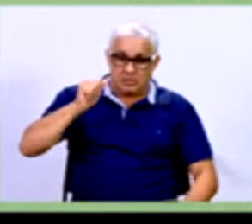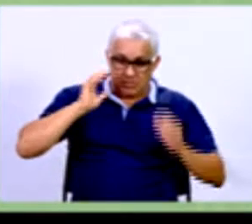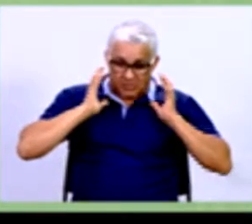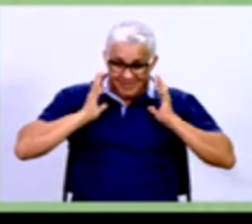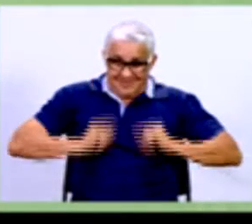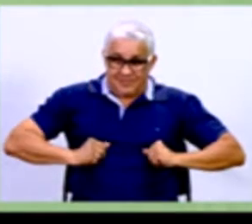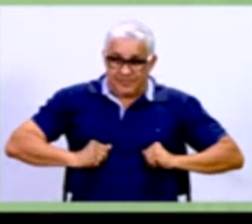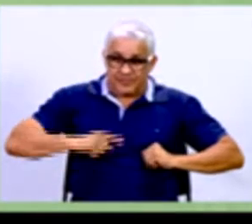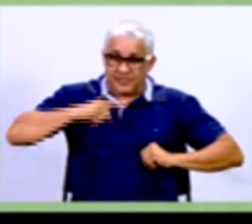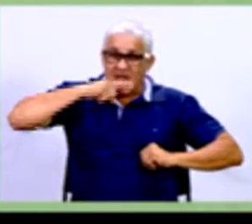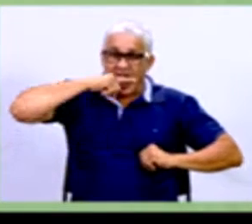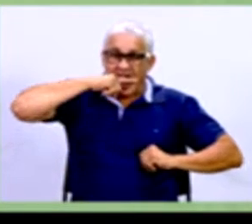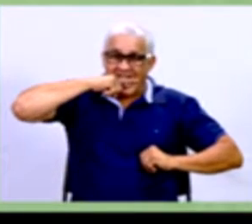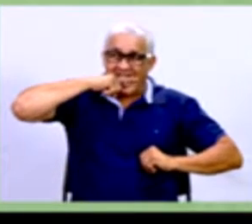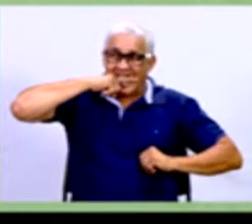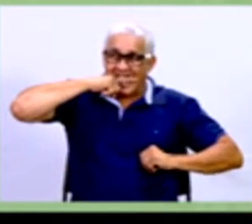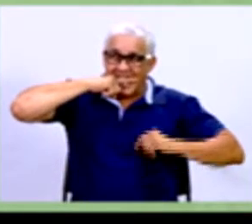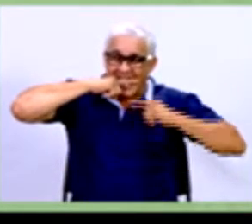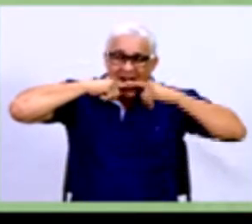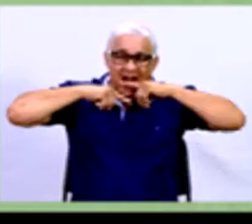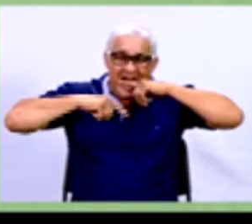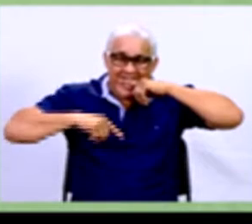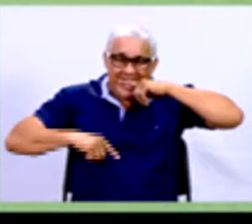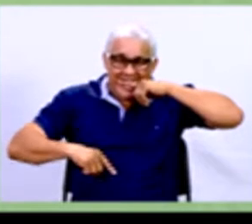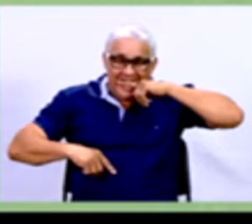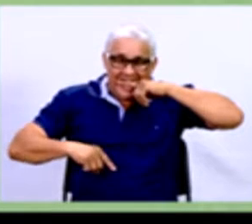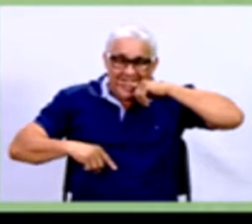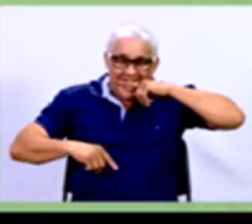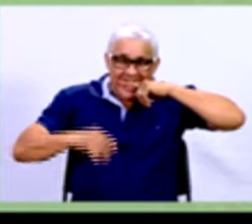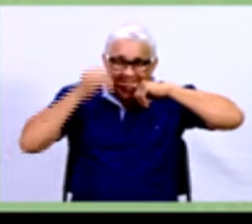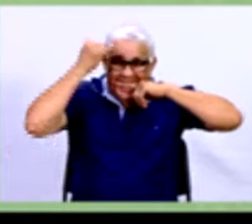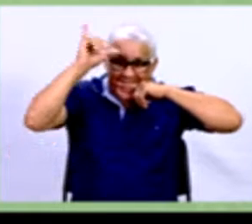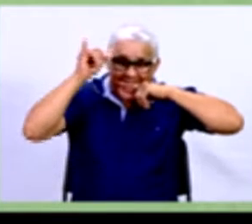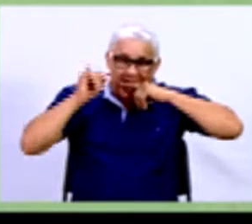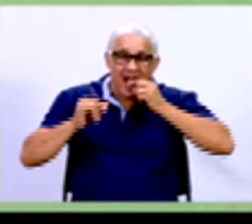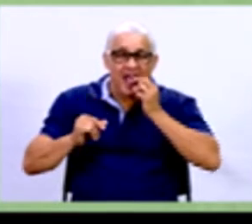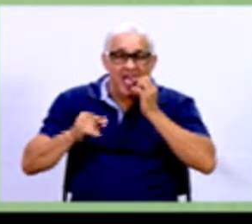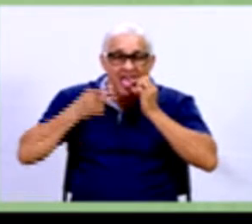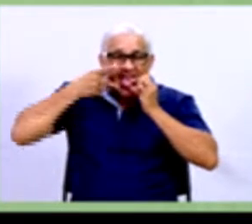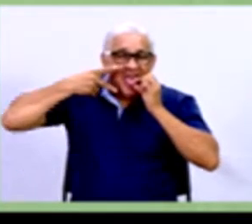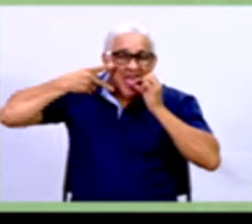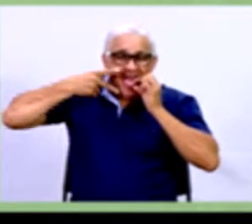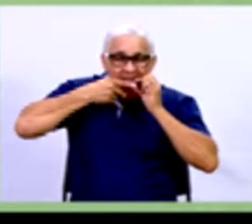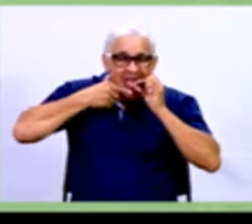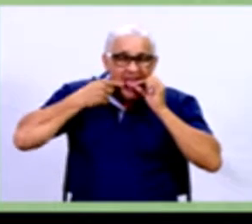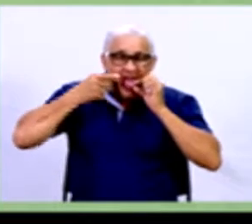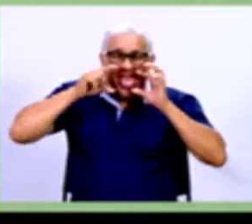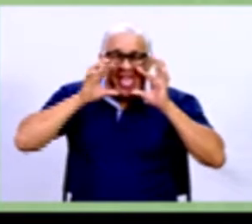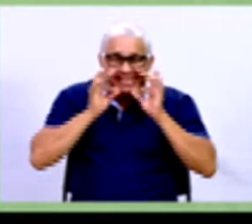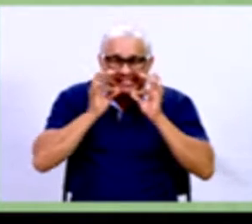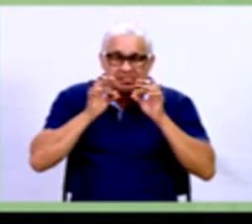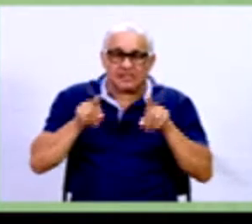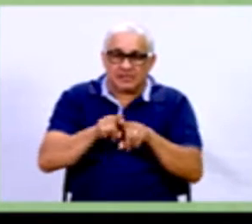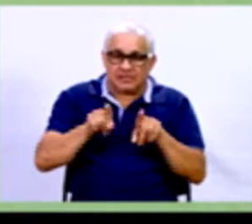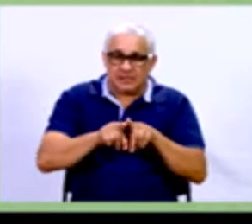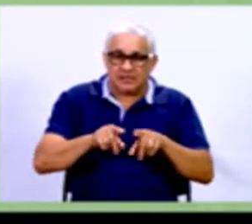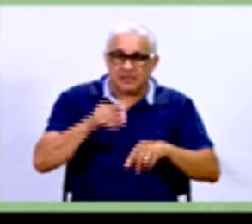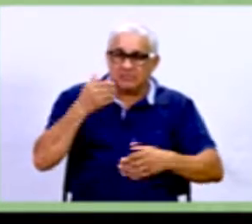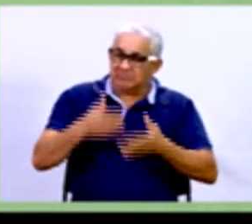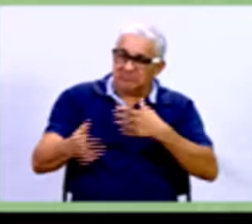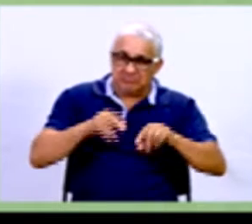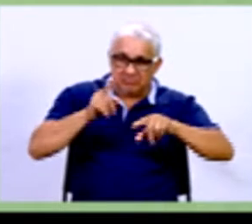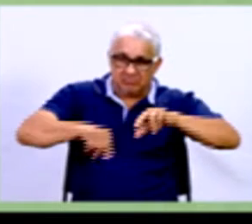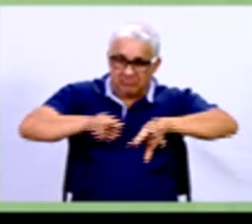muito importante, gente, para evitar mordedura da língua. Afastar qualquer objeto para que não se machuque.